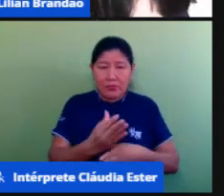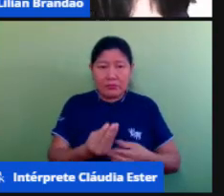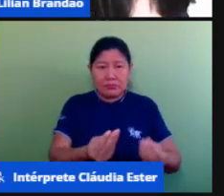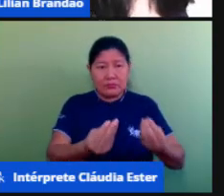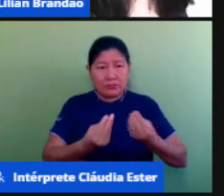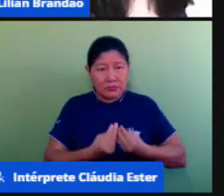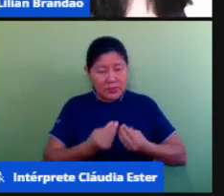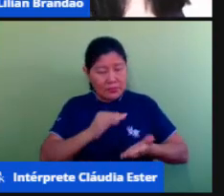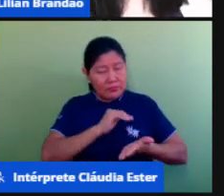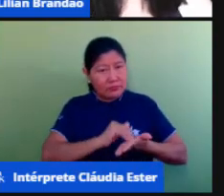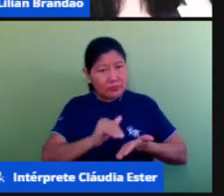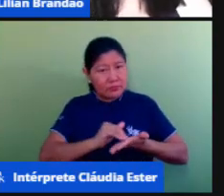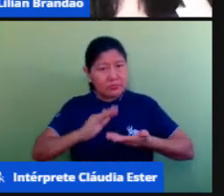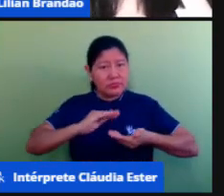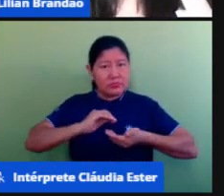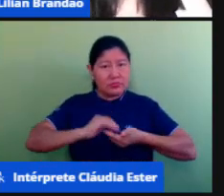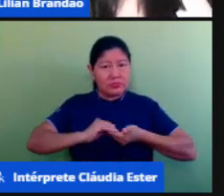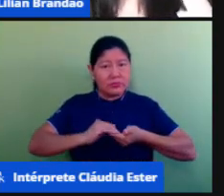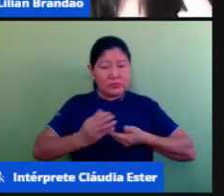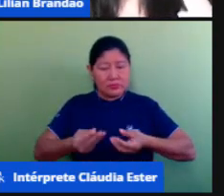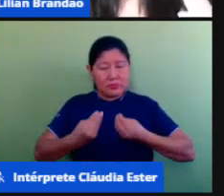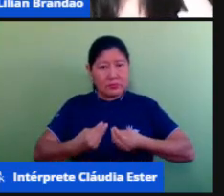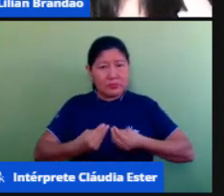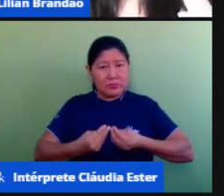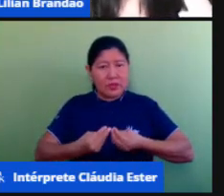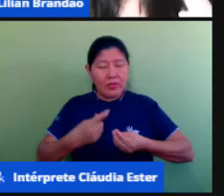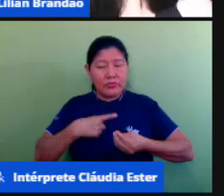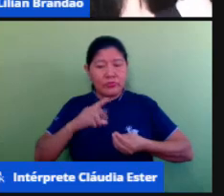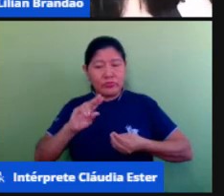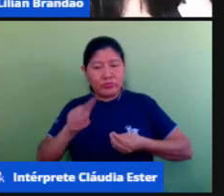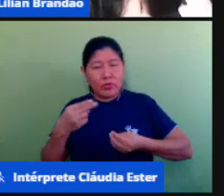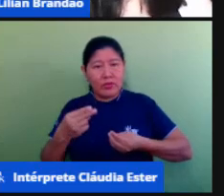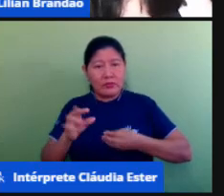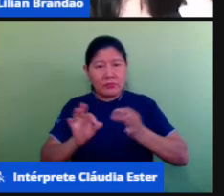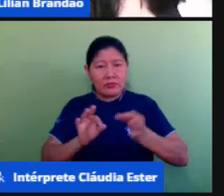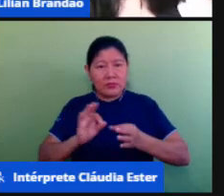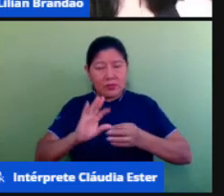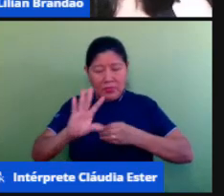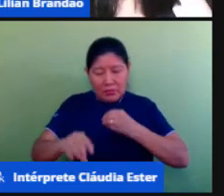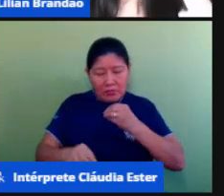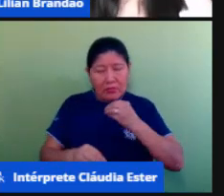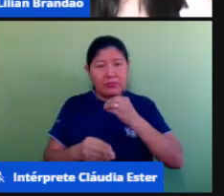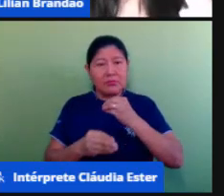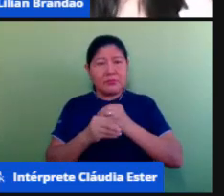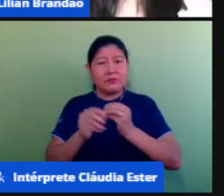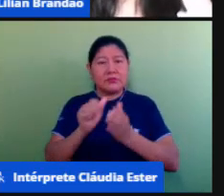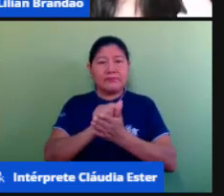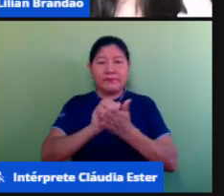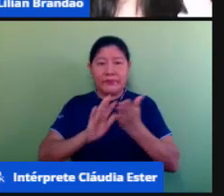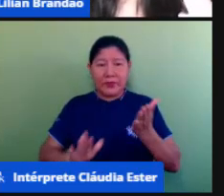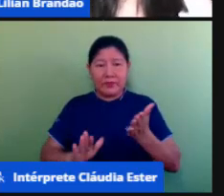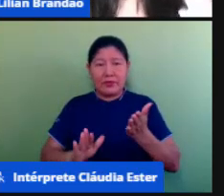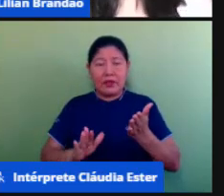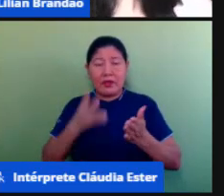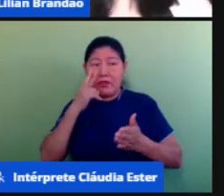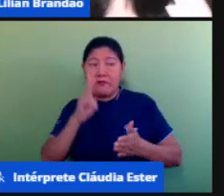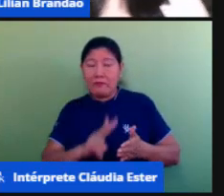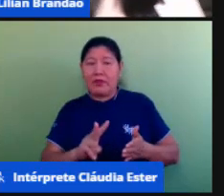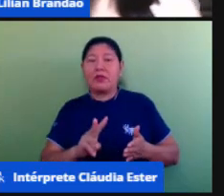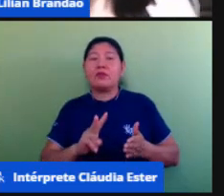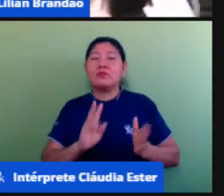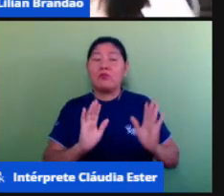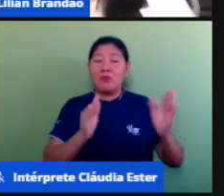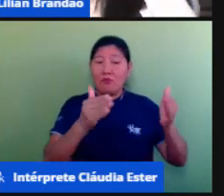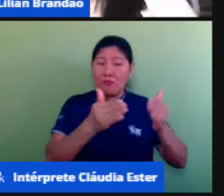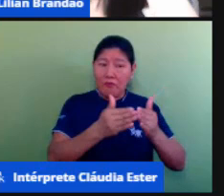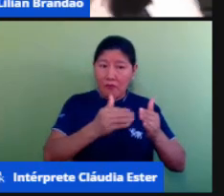nós articulamos atividades complementares, baseando-se no quê? Na realidade da nossa clientela. A partir